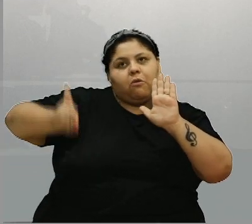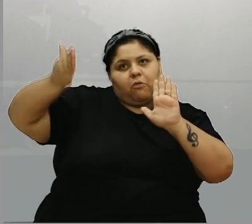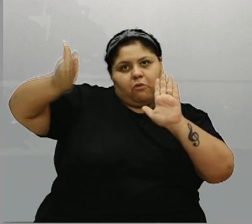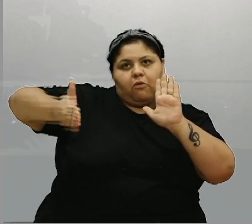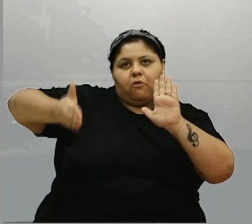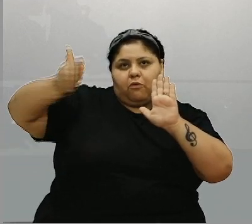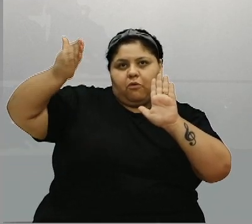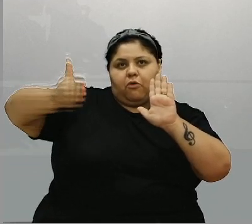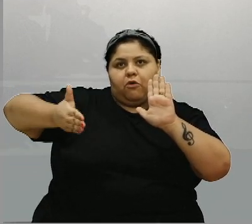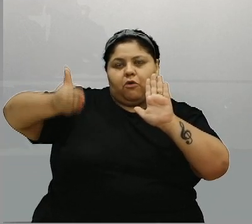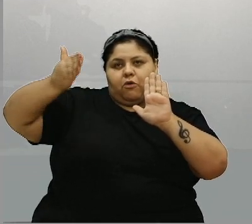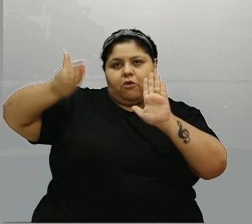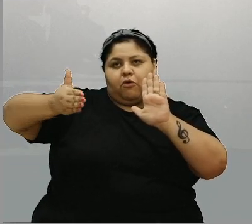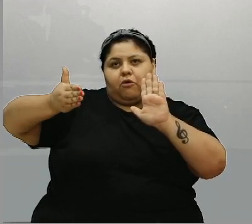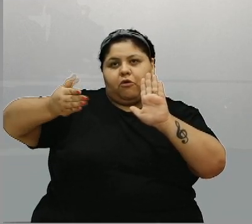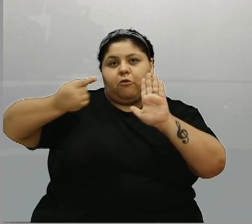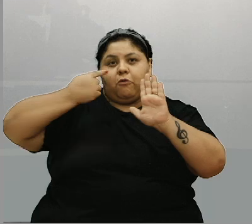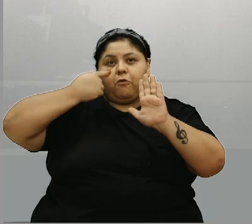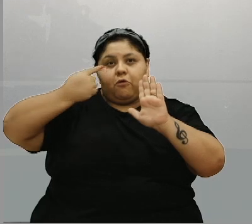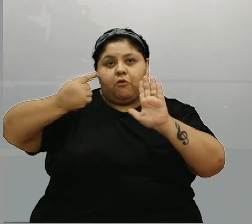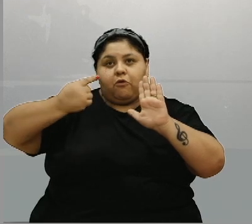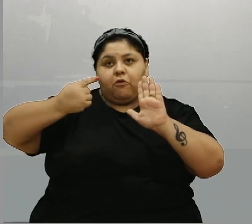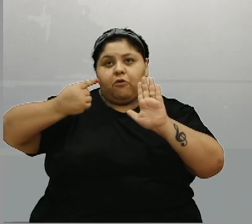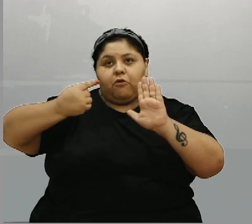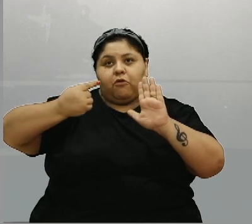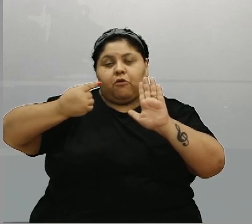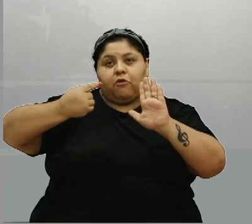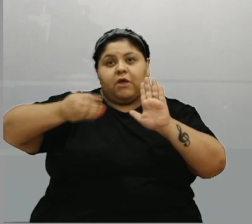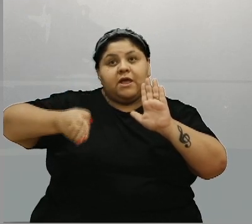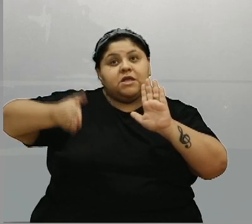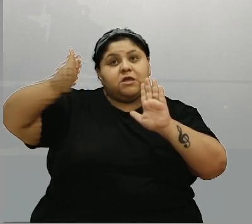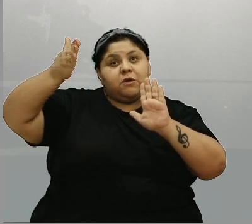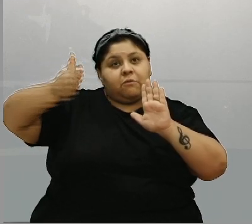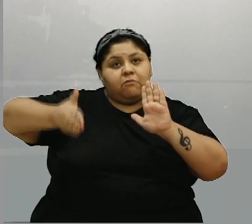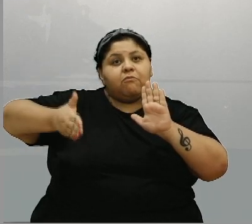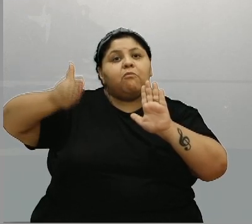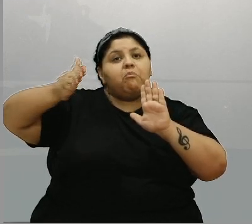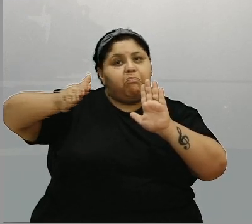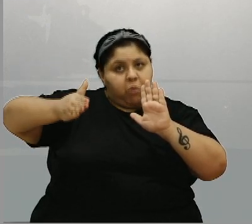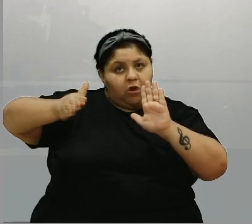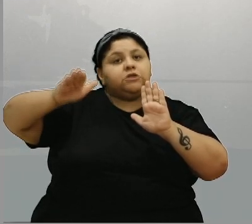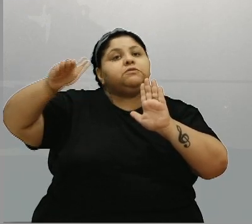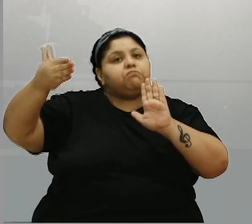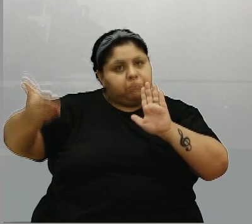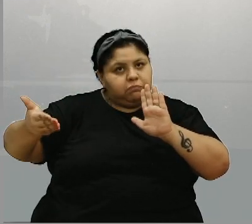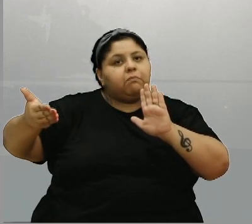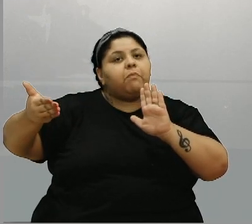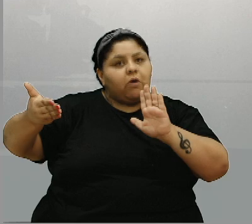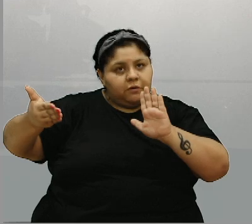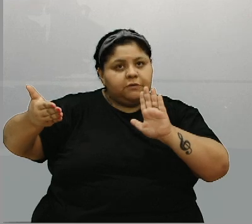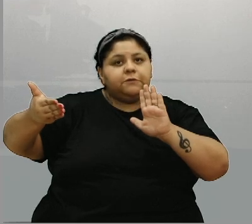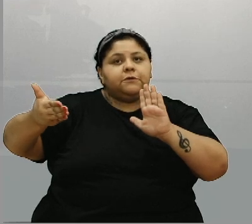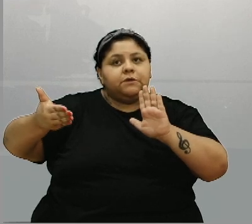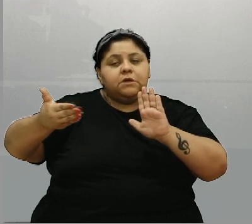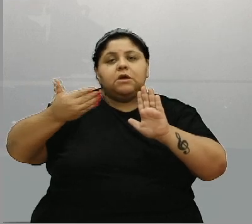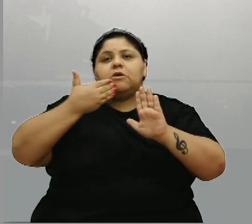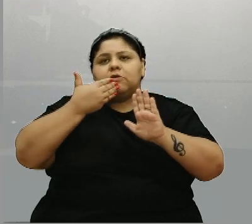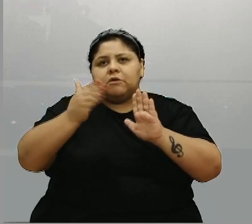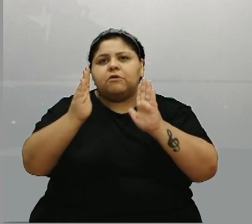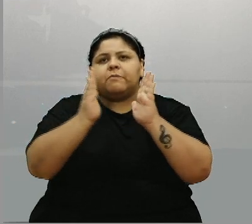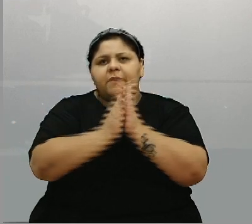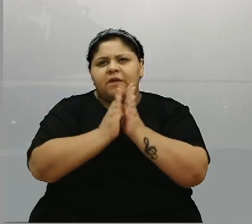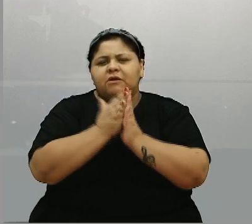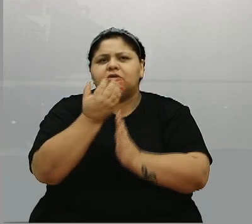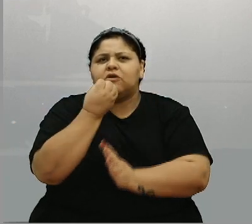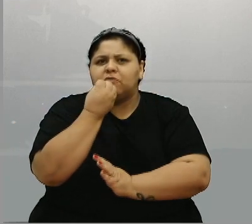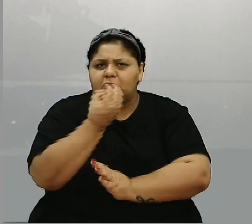sentido cemitério, vocês vão ver que, hora e momento, esse muro ele vai despencar. Então, eu faço esse apelo, e que bom